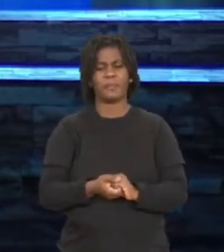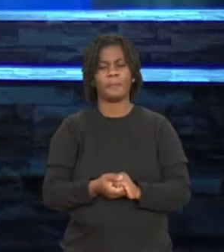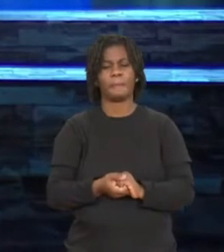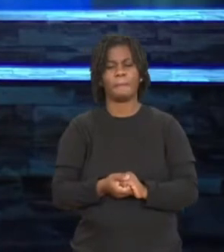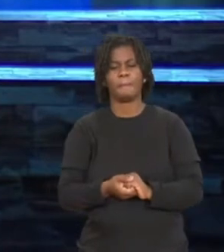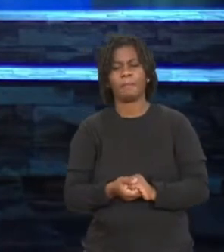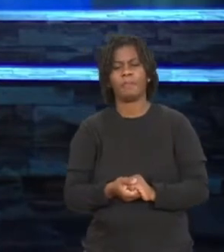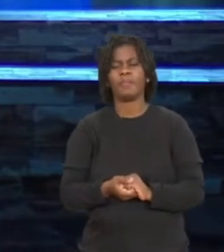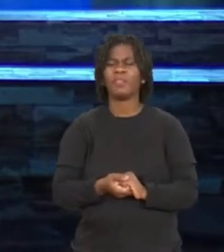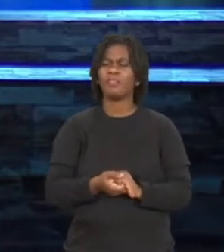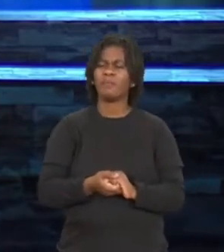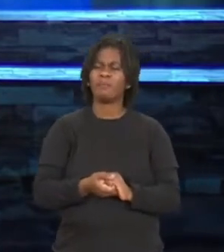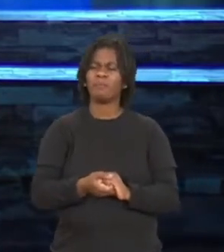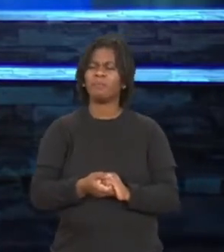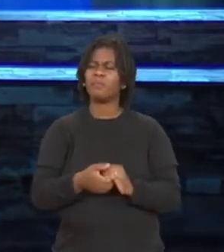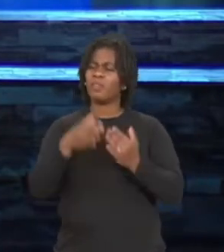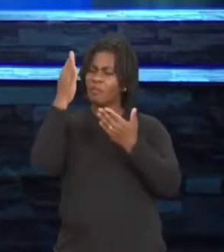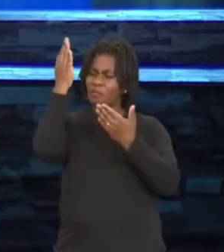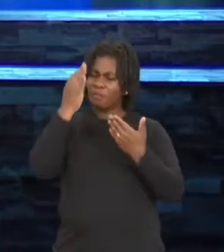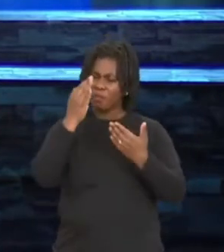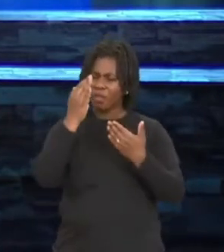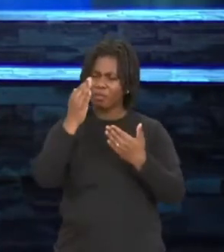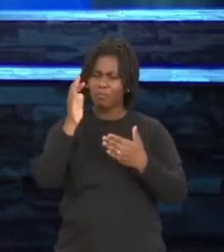Vem nos mudar.